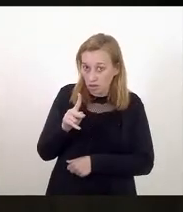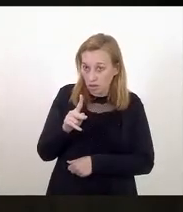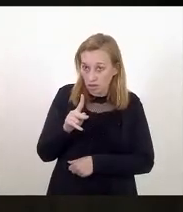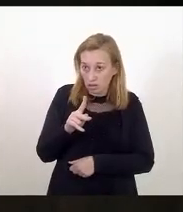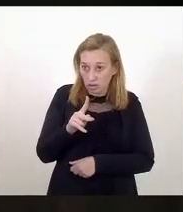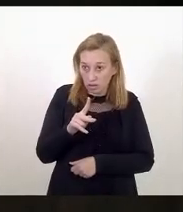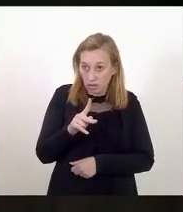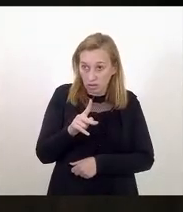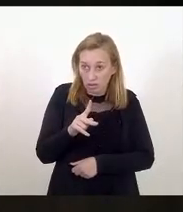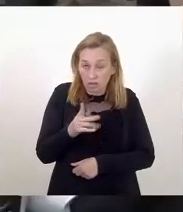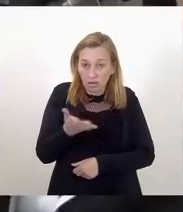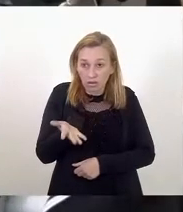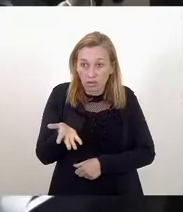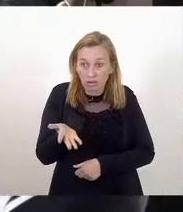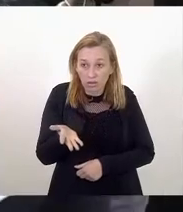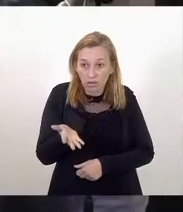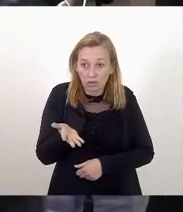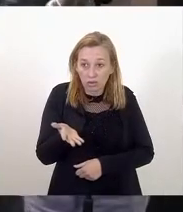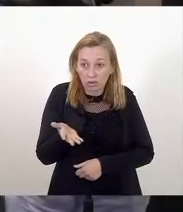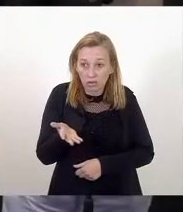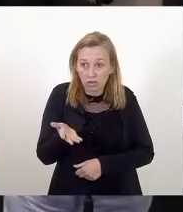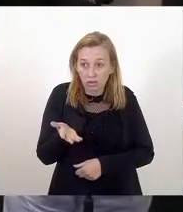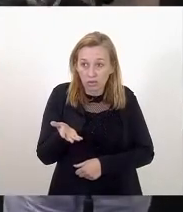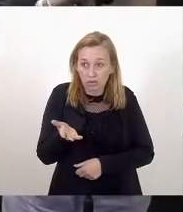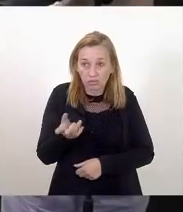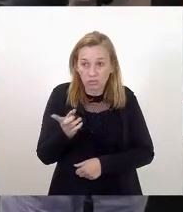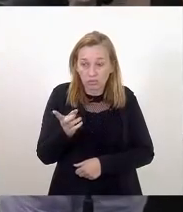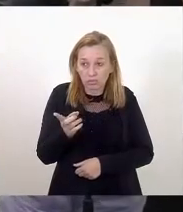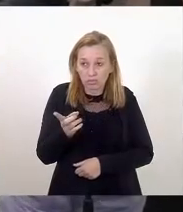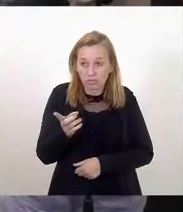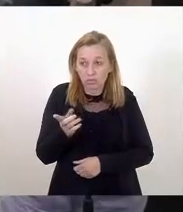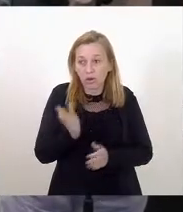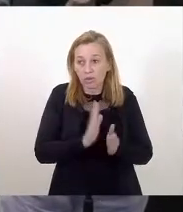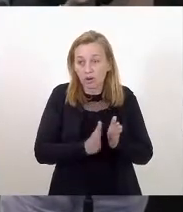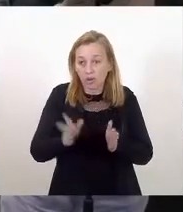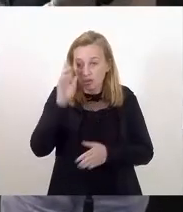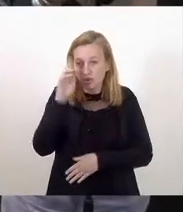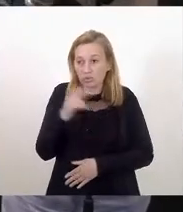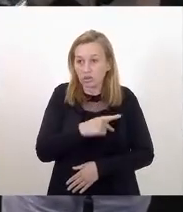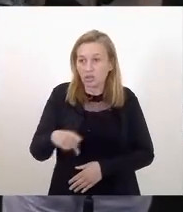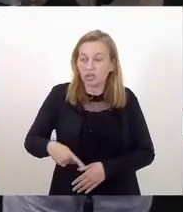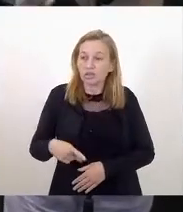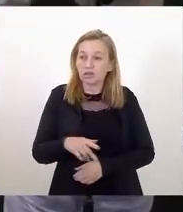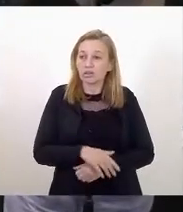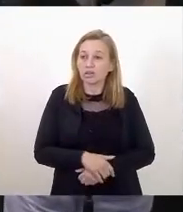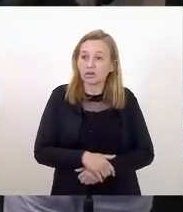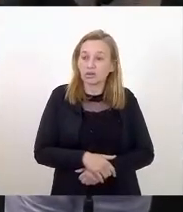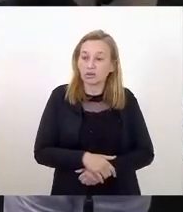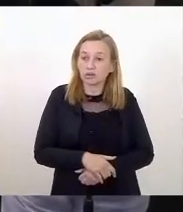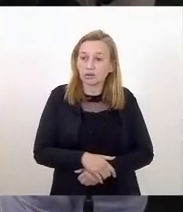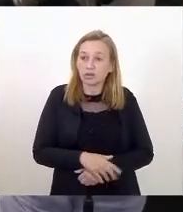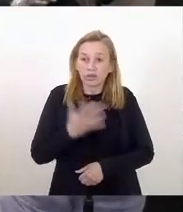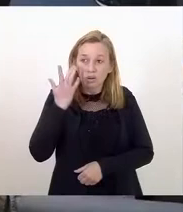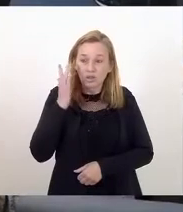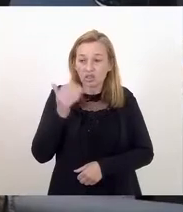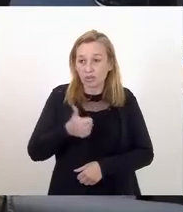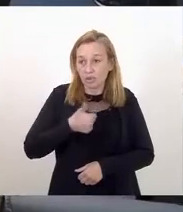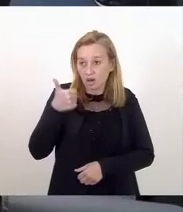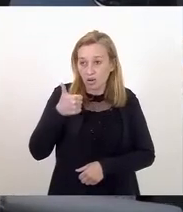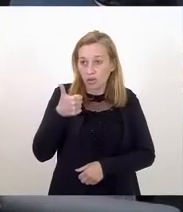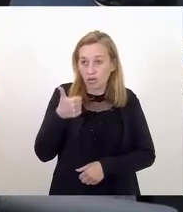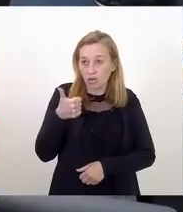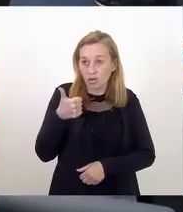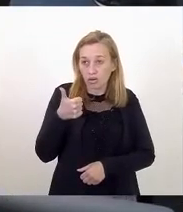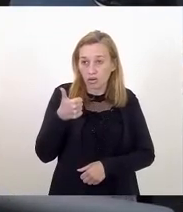declarar. Não, não, pode declarar. Não. Pela ordem, presidente. Sim. Acho que é mais adequado a gente